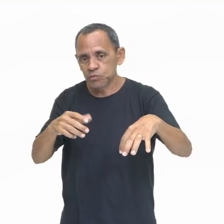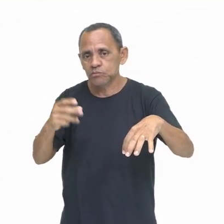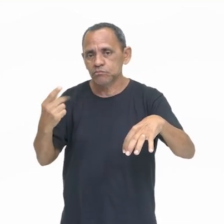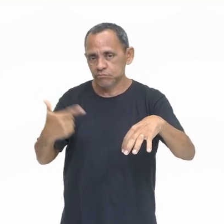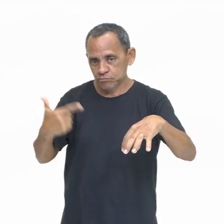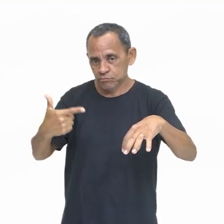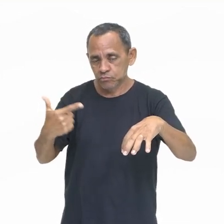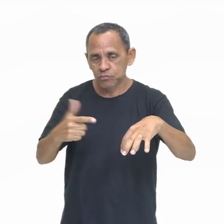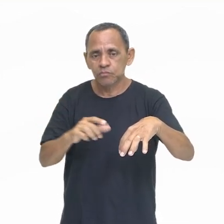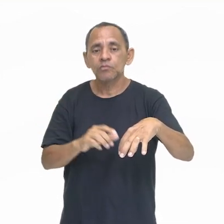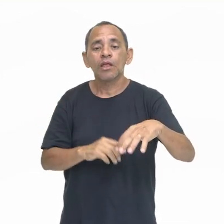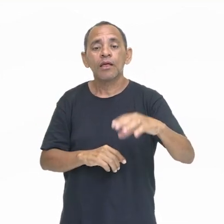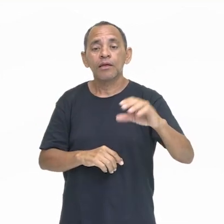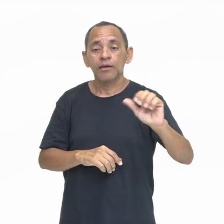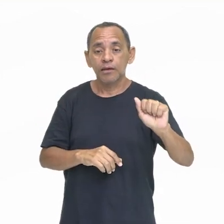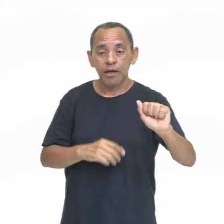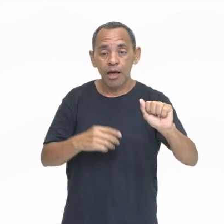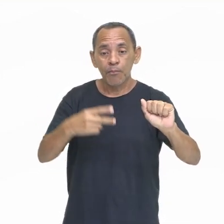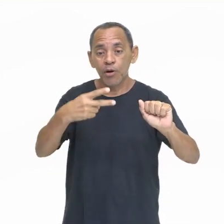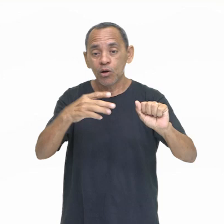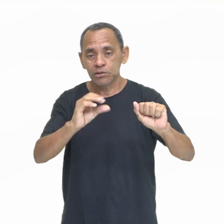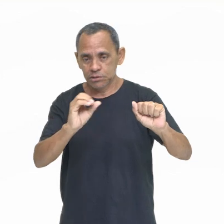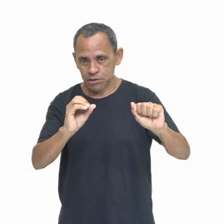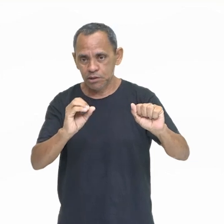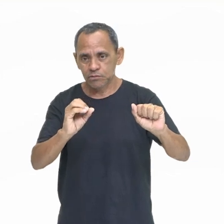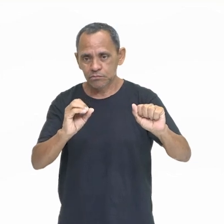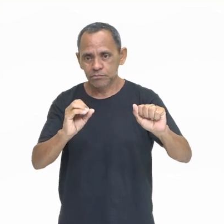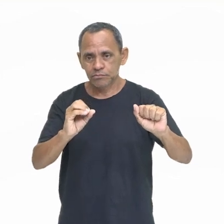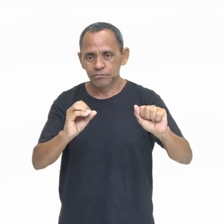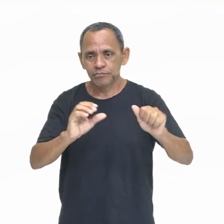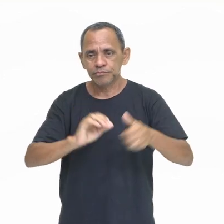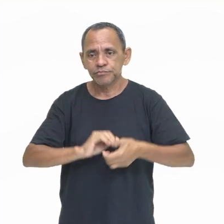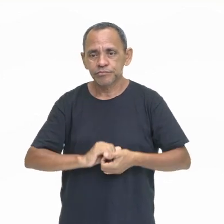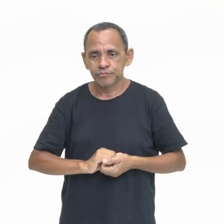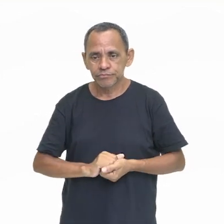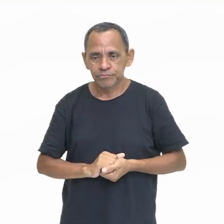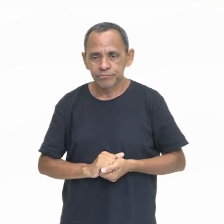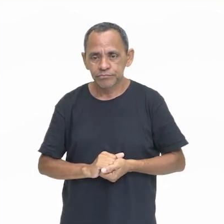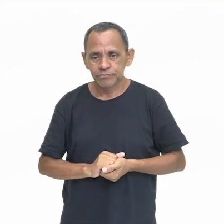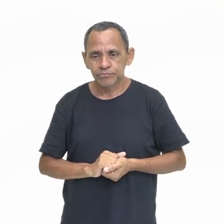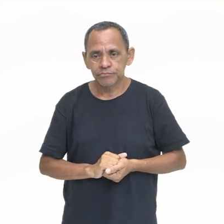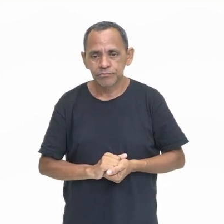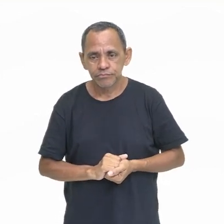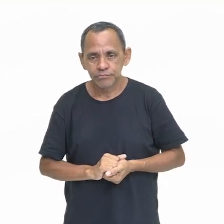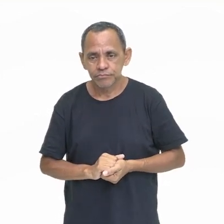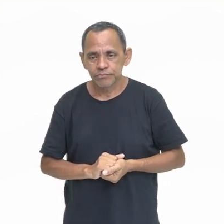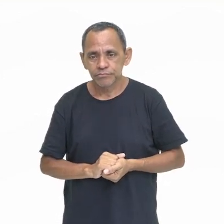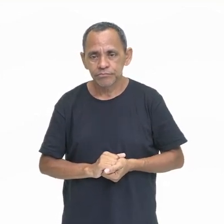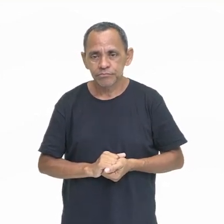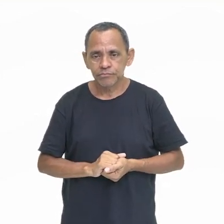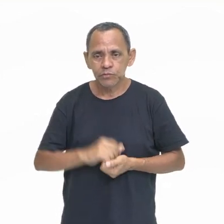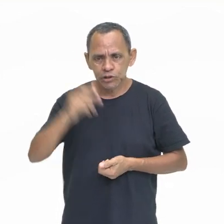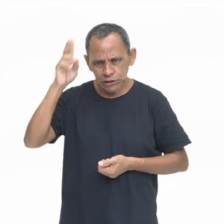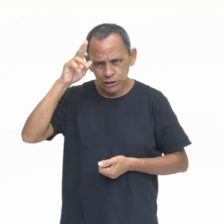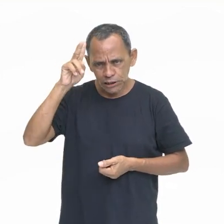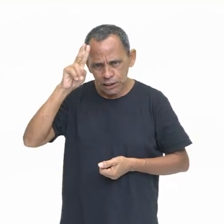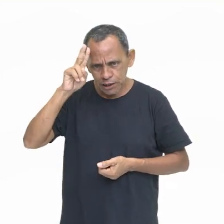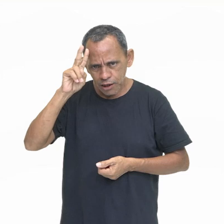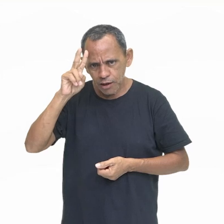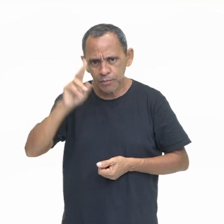o A maior que zero, lembrando que o A da função, vamos lembrar que é esse A, porque senão vai ficar meio vazio, né? Lembra da